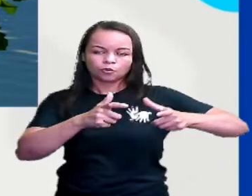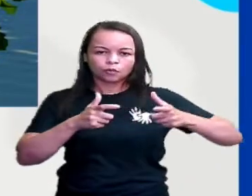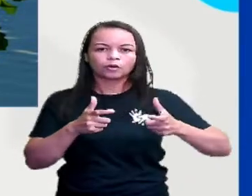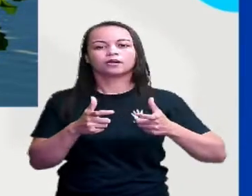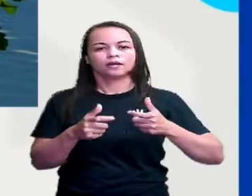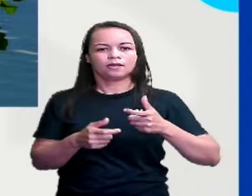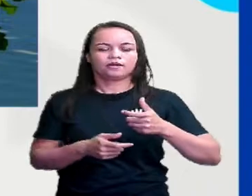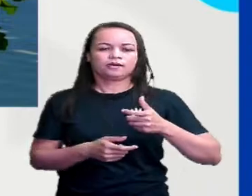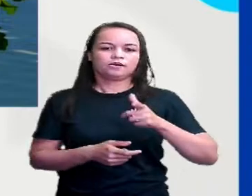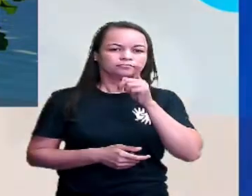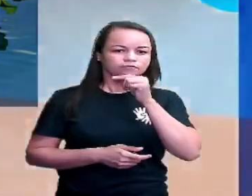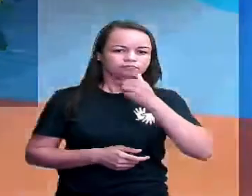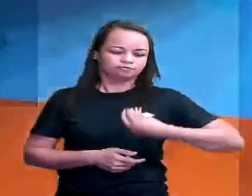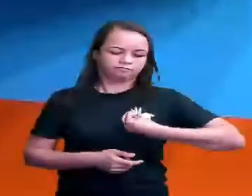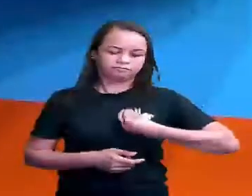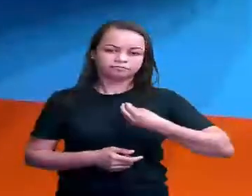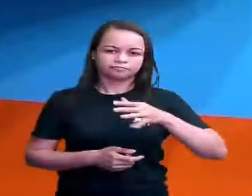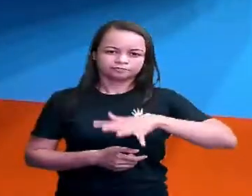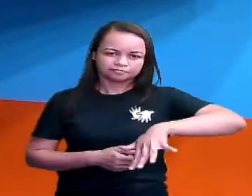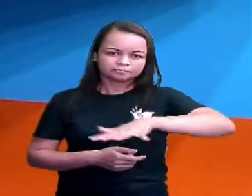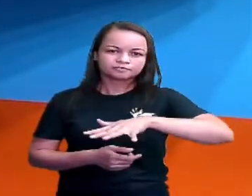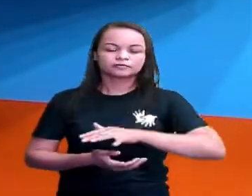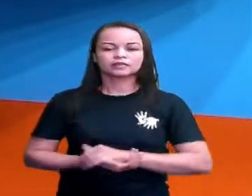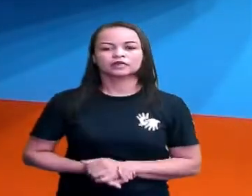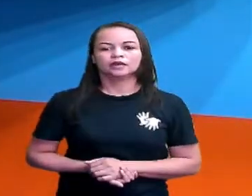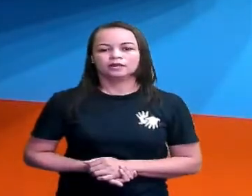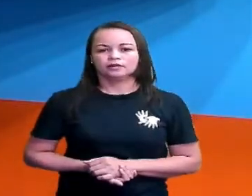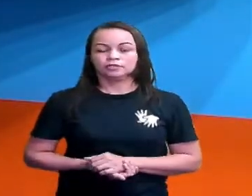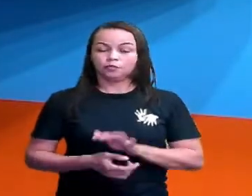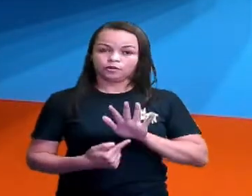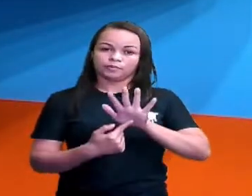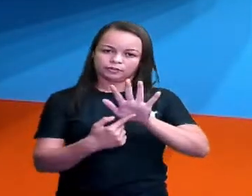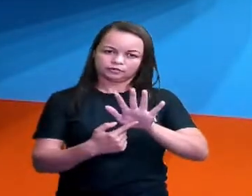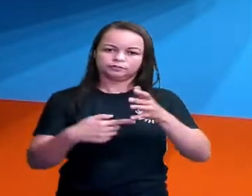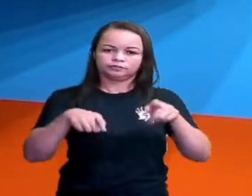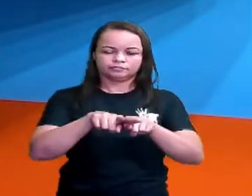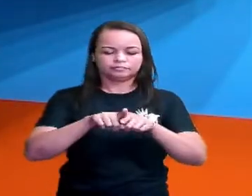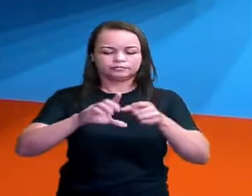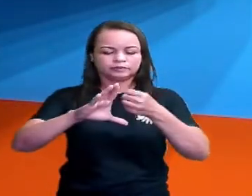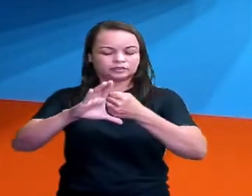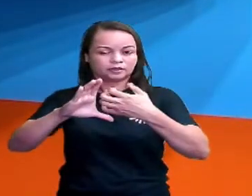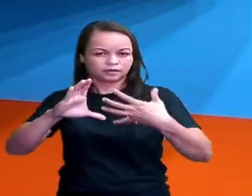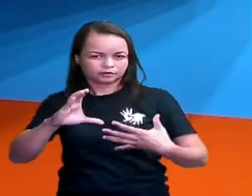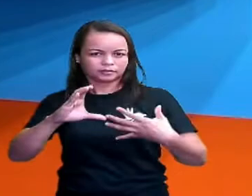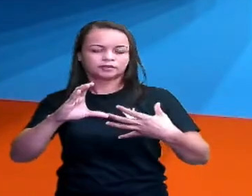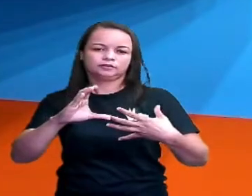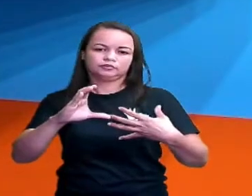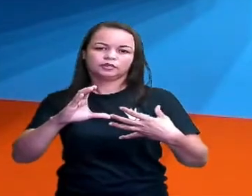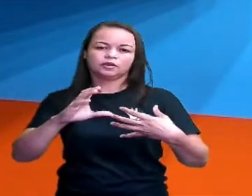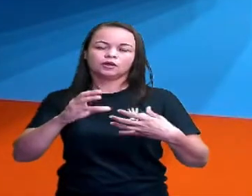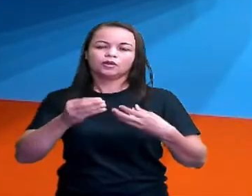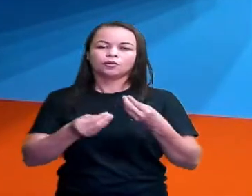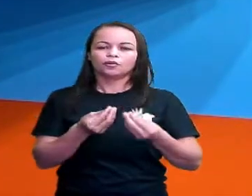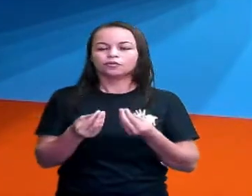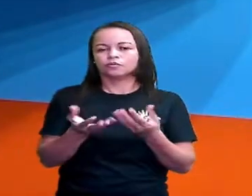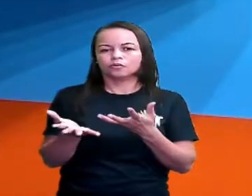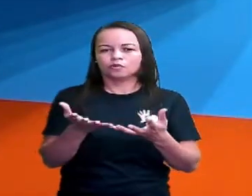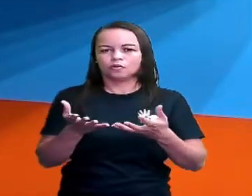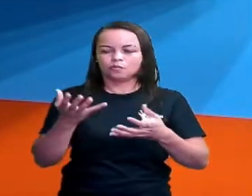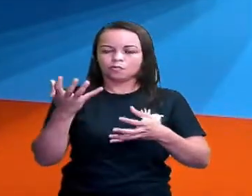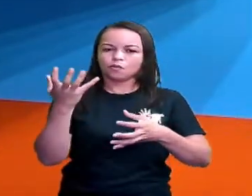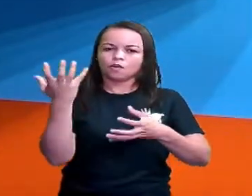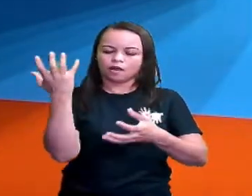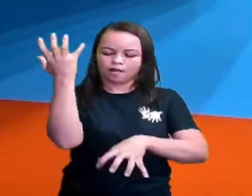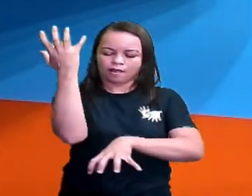certo? Então, elas vão apresentar algumas características, como raízes finas e estendidas.